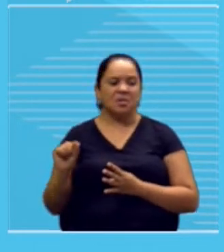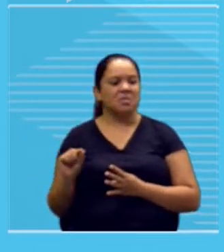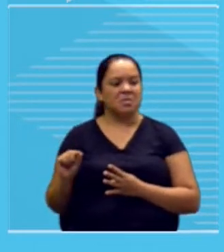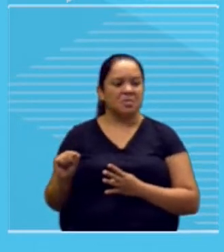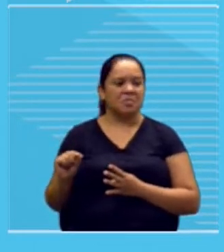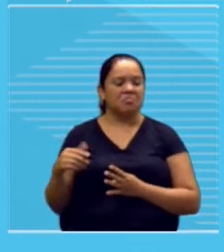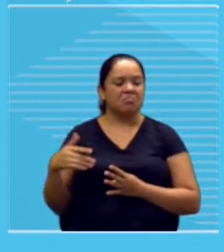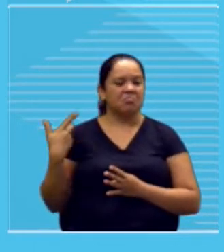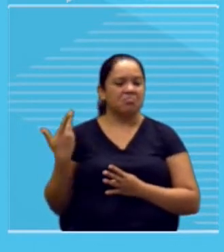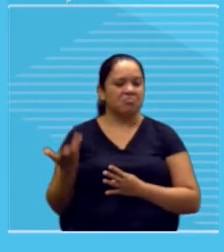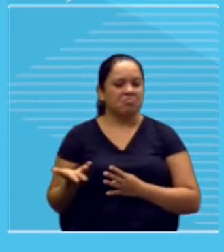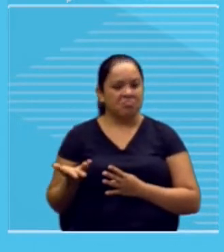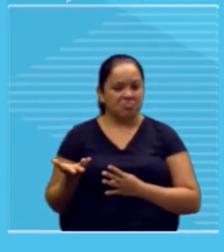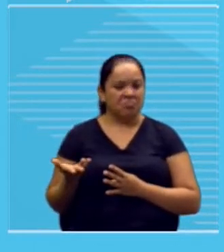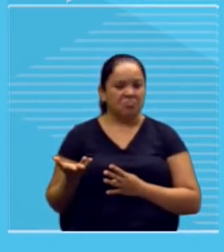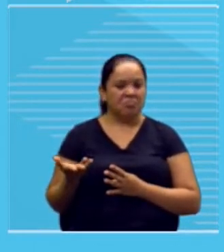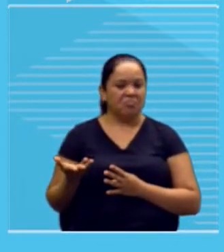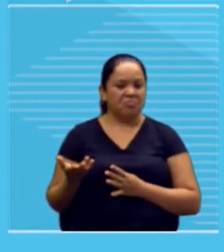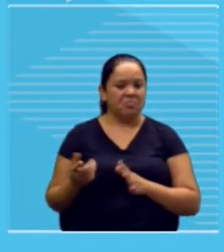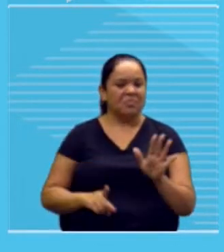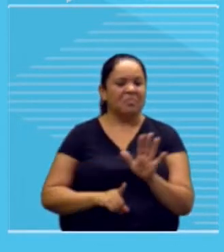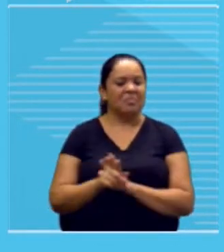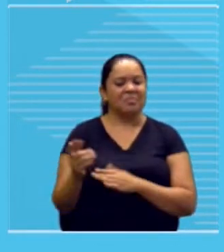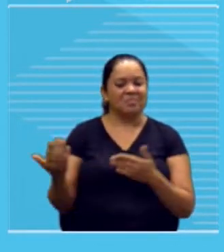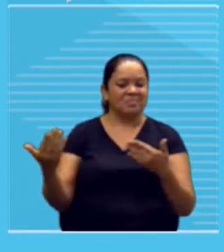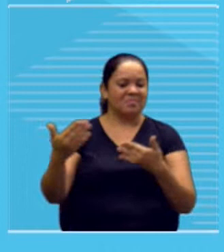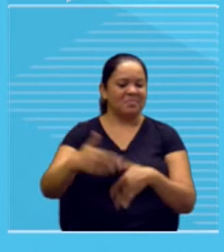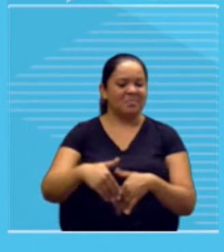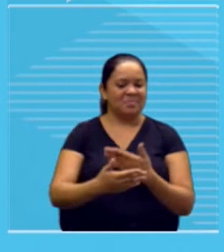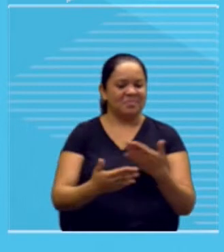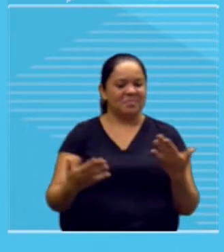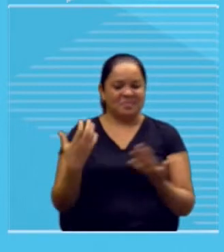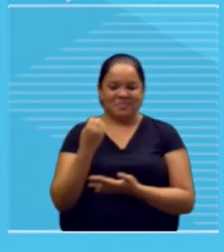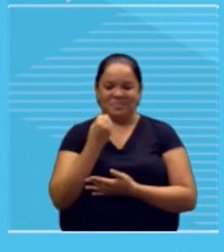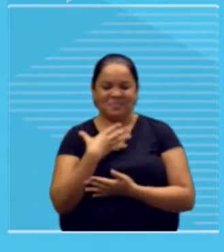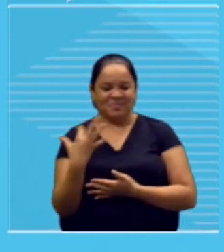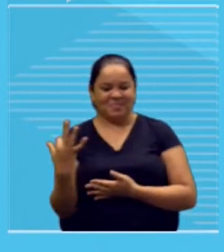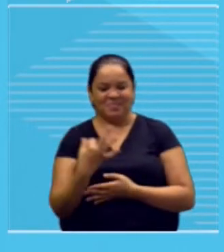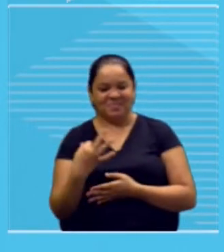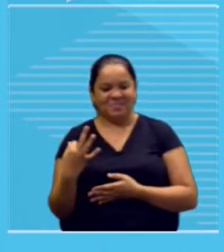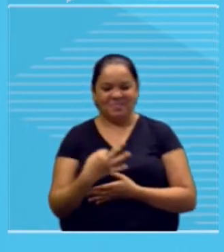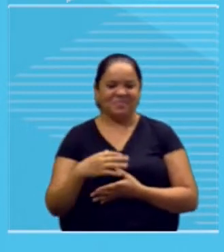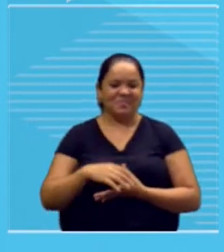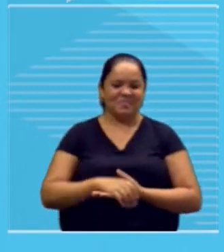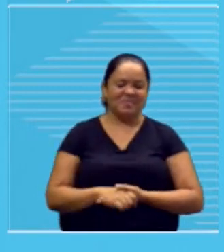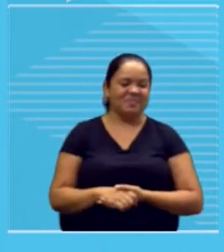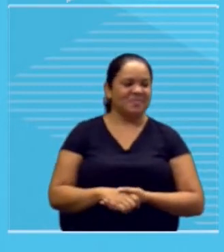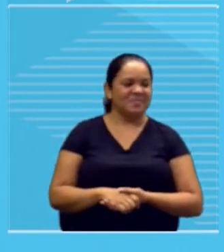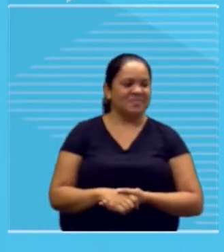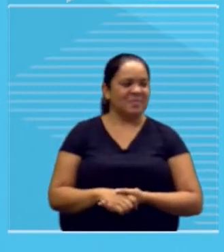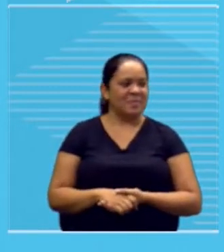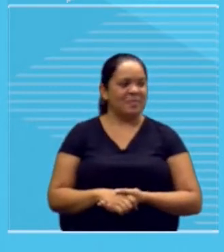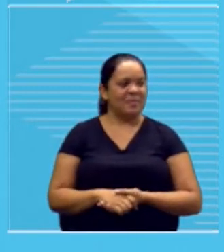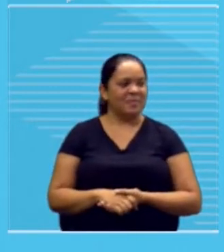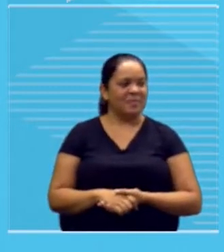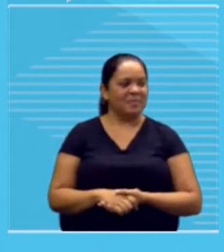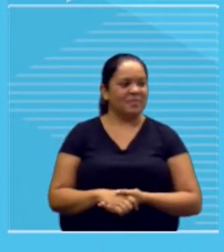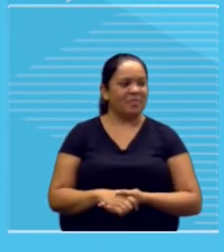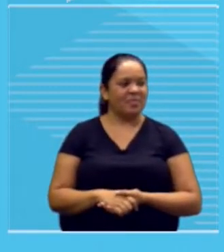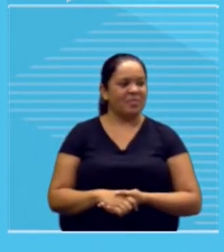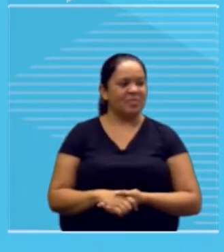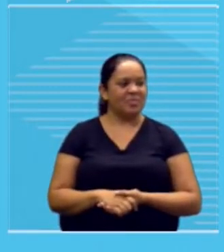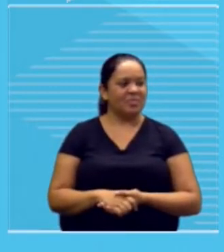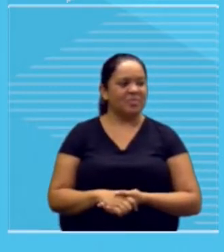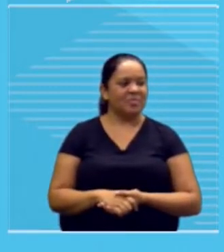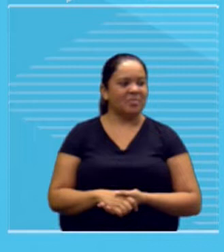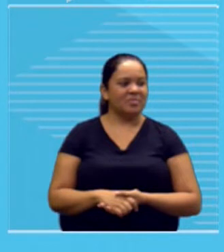é uma receita uma questão dessa na prova de vocês ia ser bom demais hein gente uma questão dessa na prova tem nem